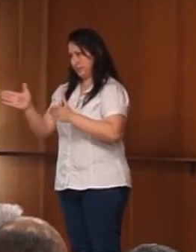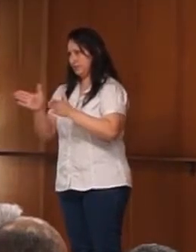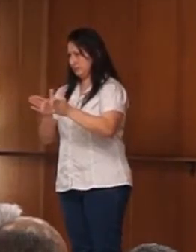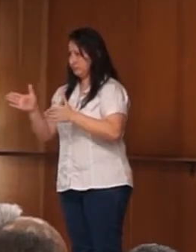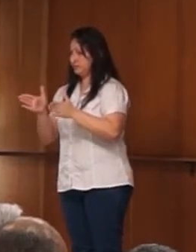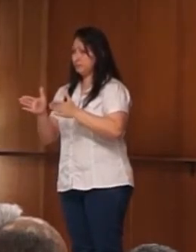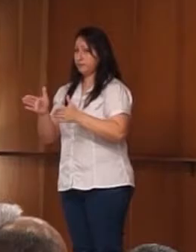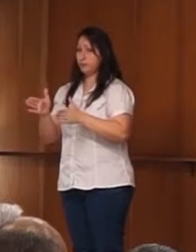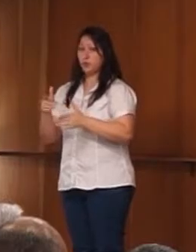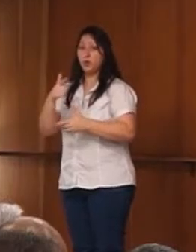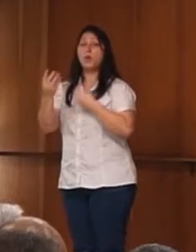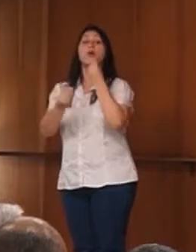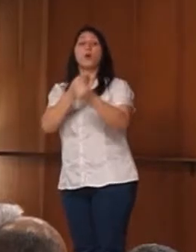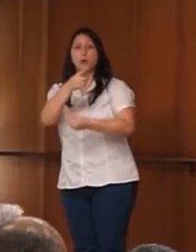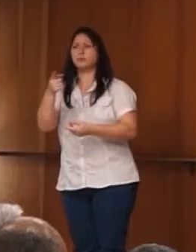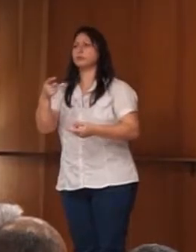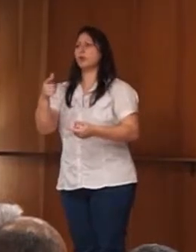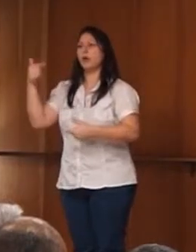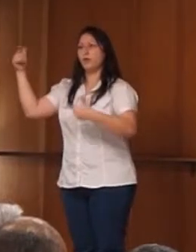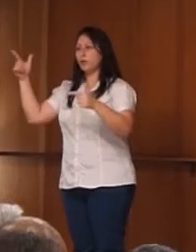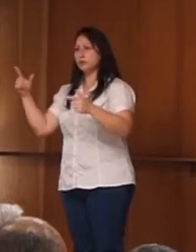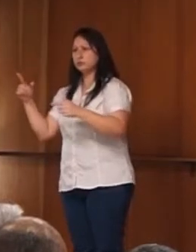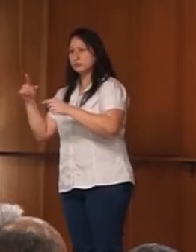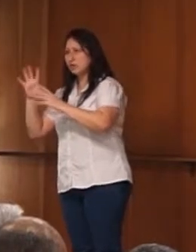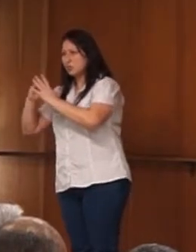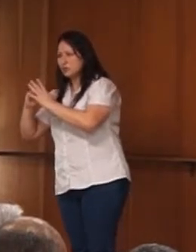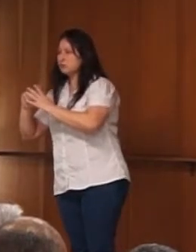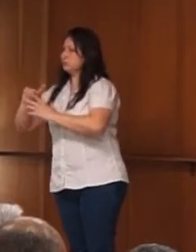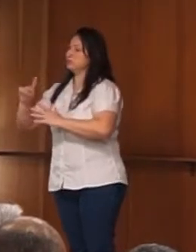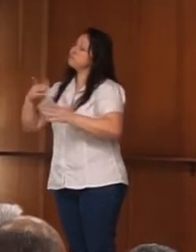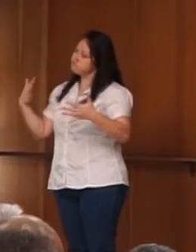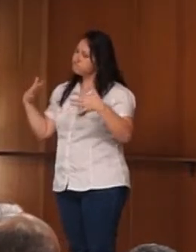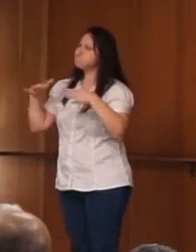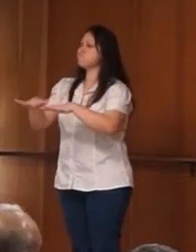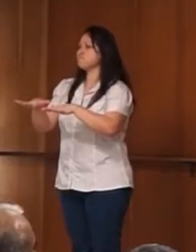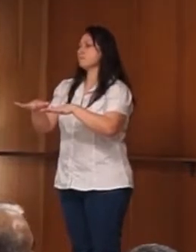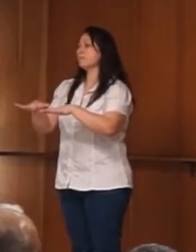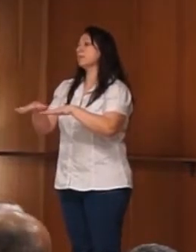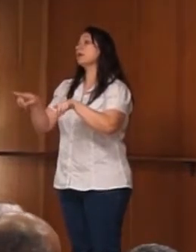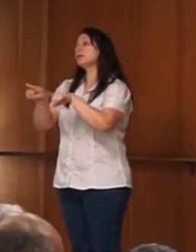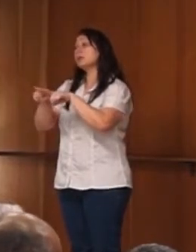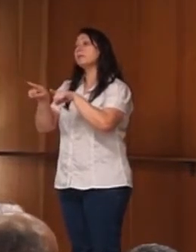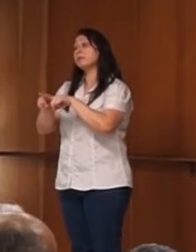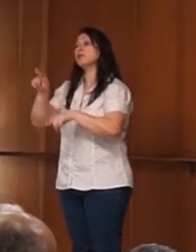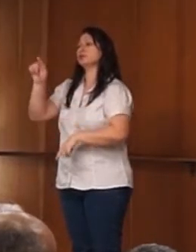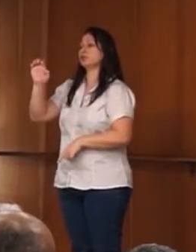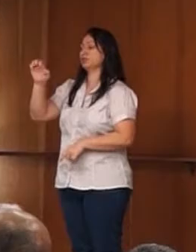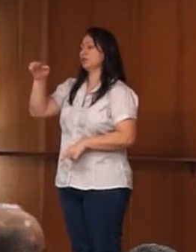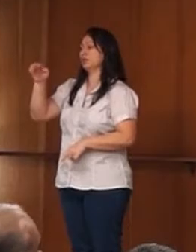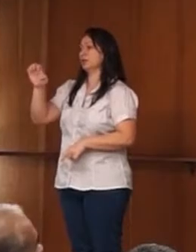esse grupo não possa trabalhar e, obviamente, e inclusive que envolva questões de gênero.